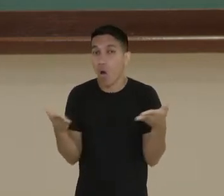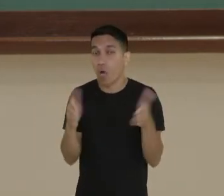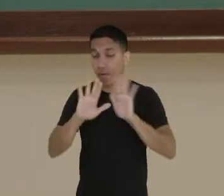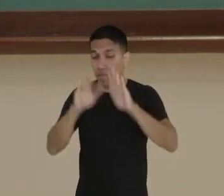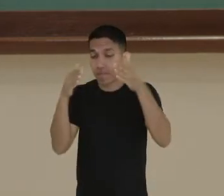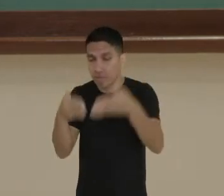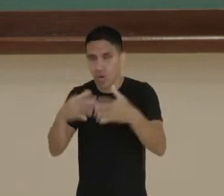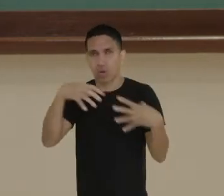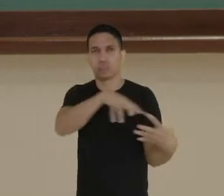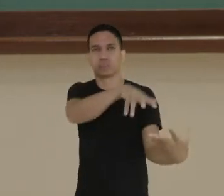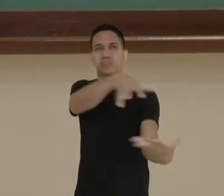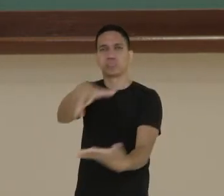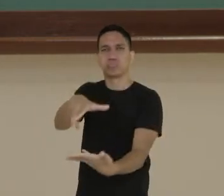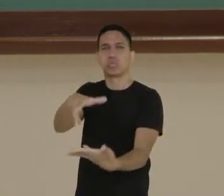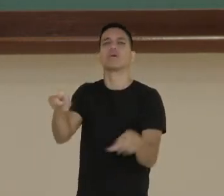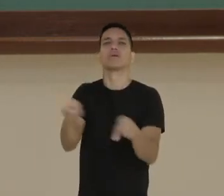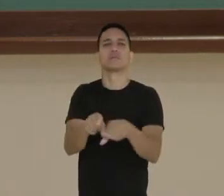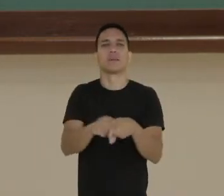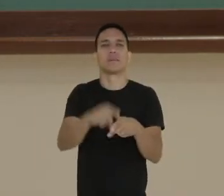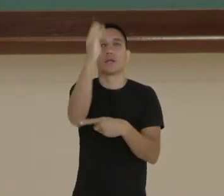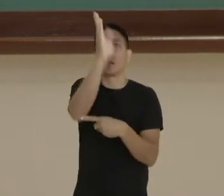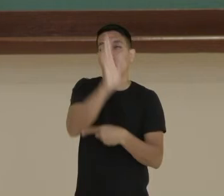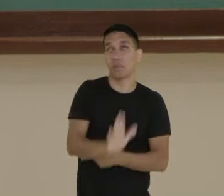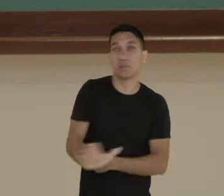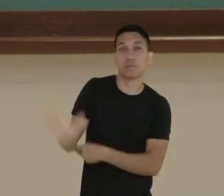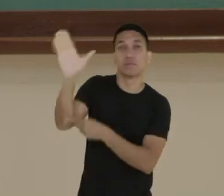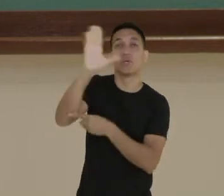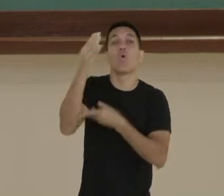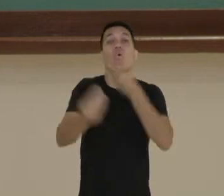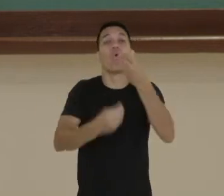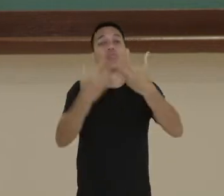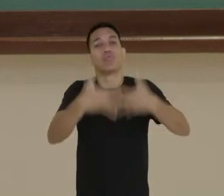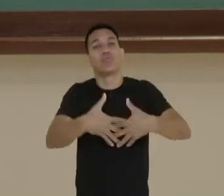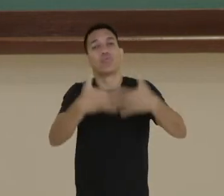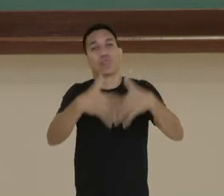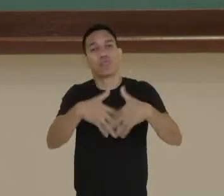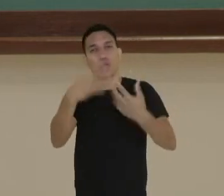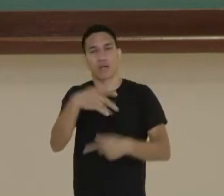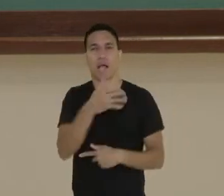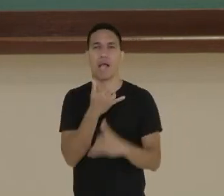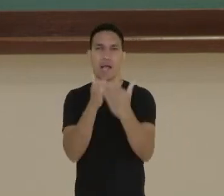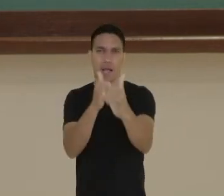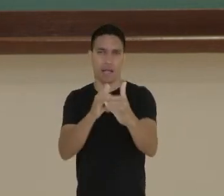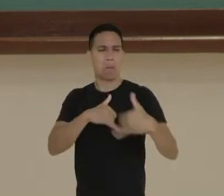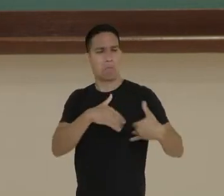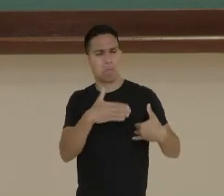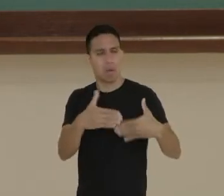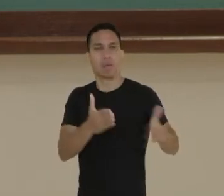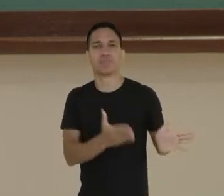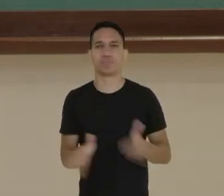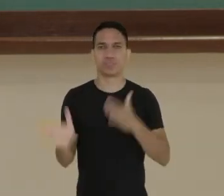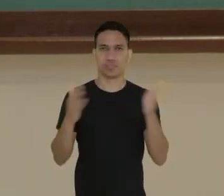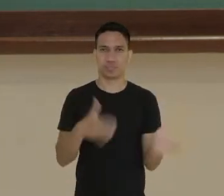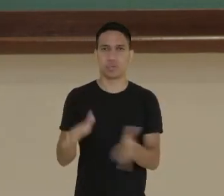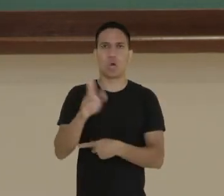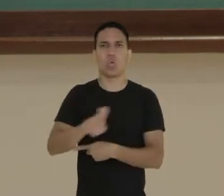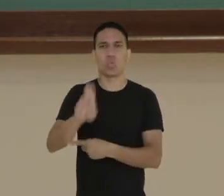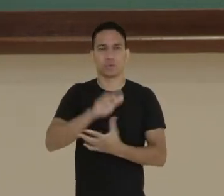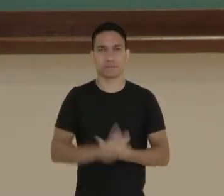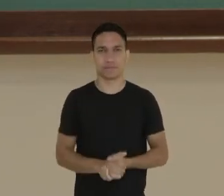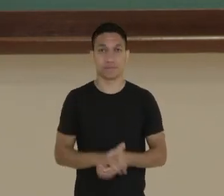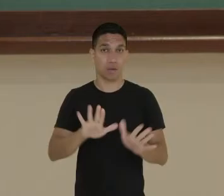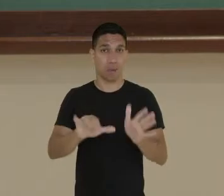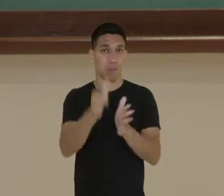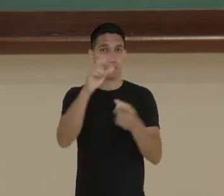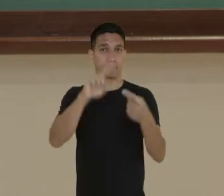nível mundial e a nível nacional de como essa energia elétrica ela é produzida. Vamos lá. Então, primeira